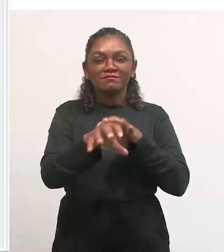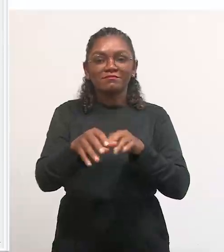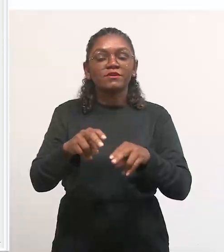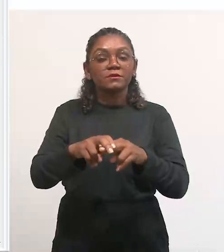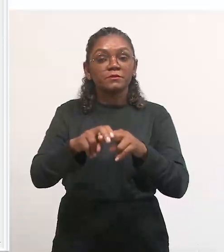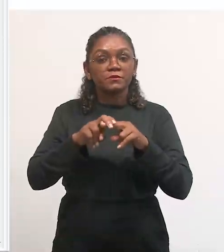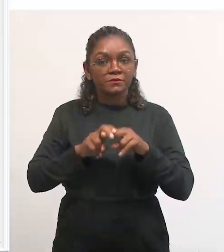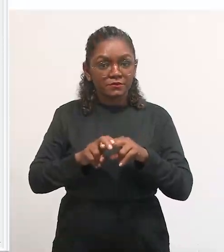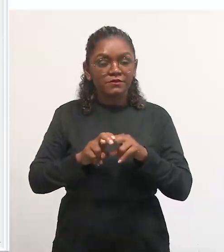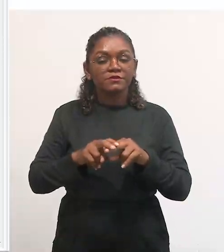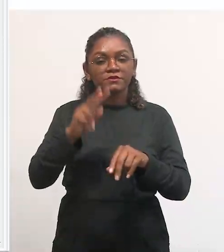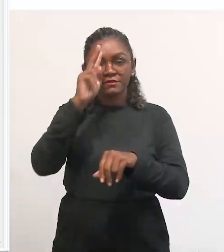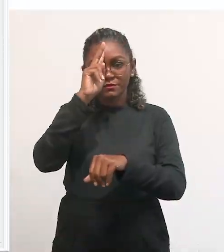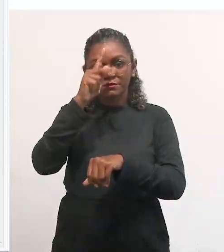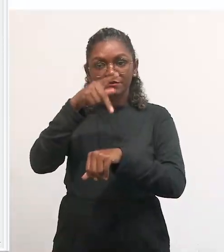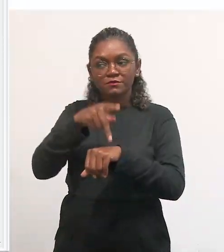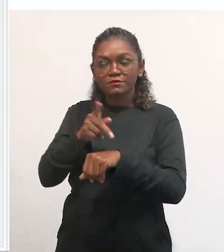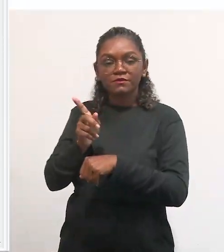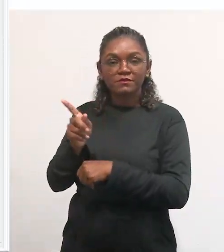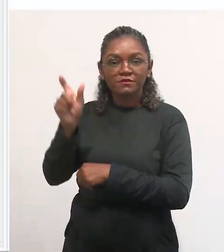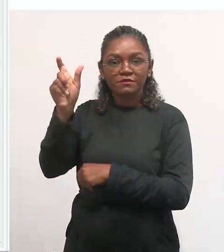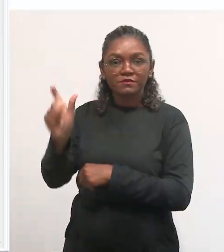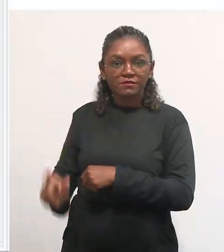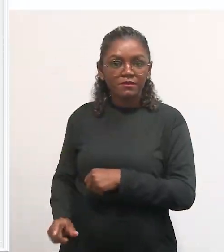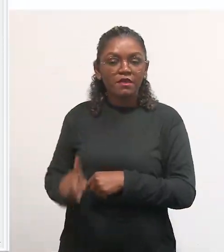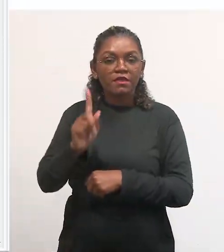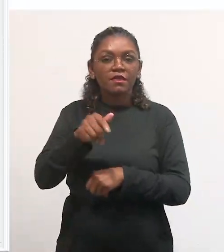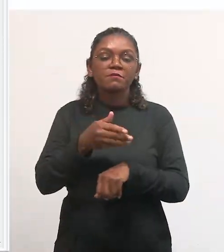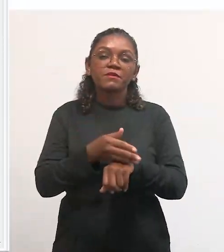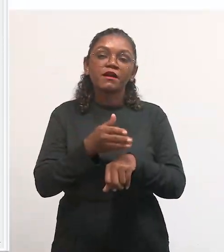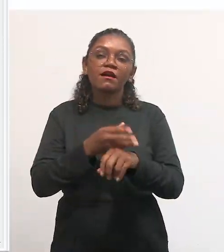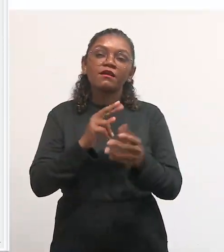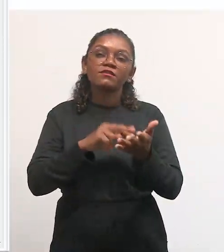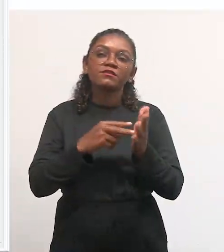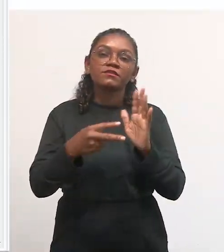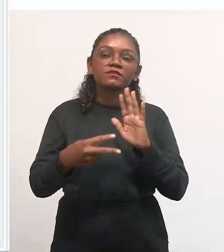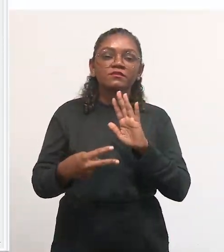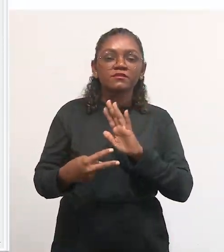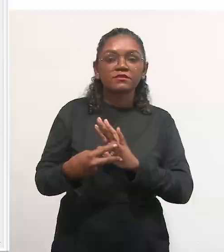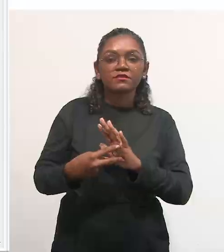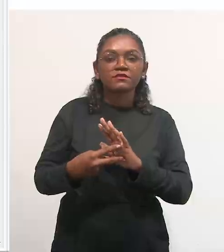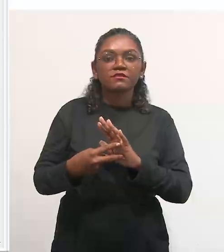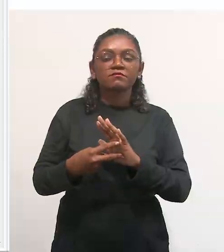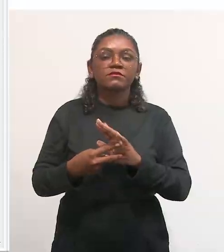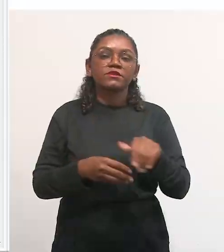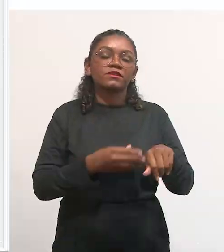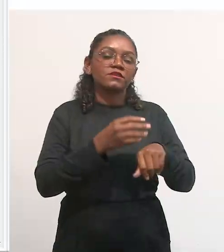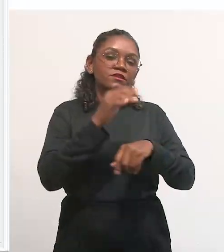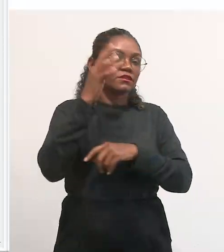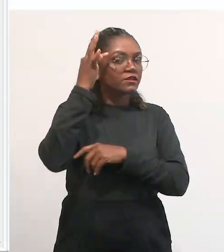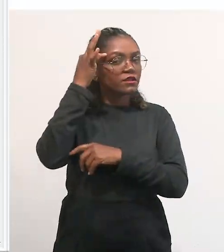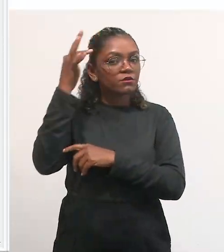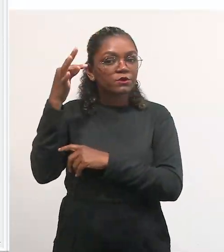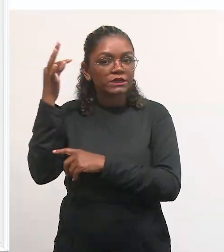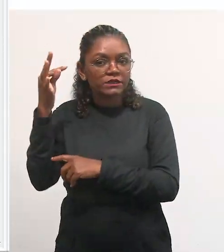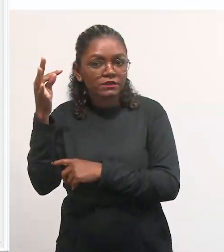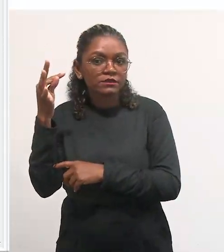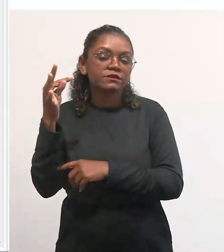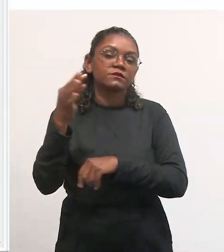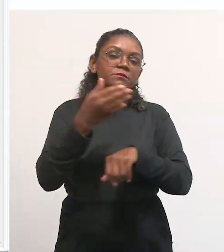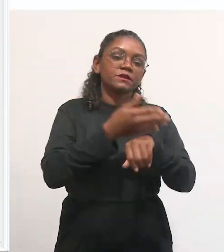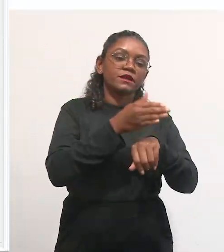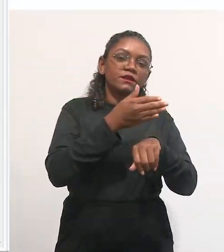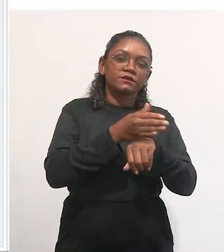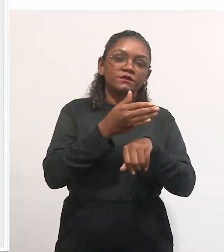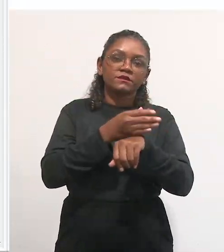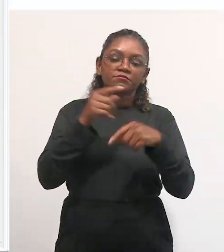uma praxis, porque ele articula teoria e prática, o que é considerado como saber e como esse saber é